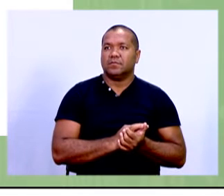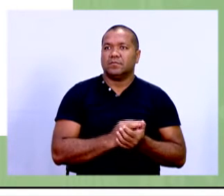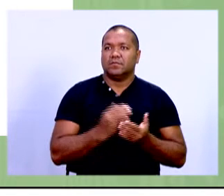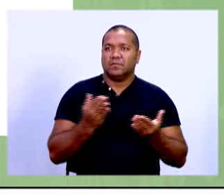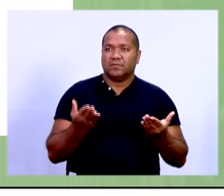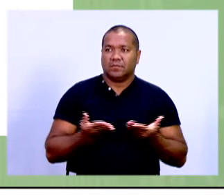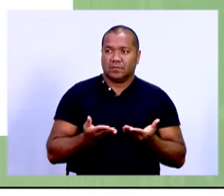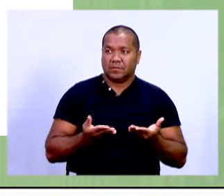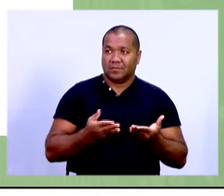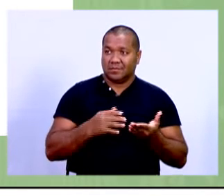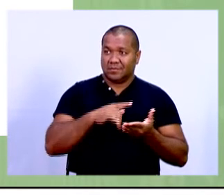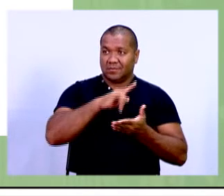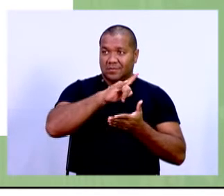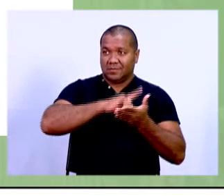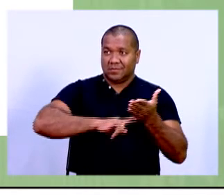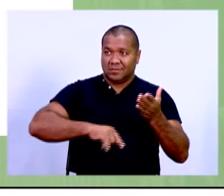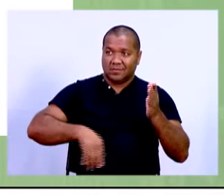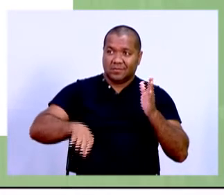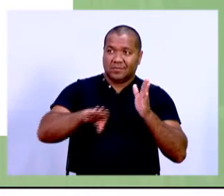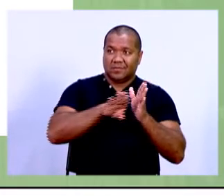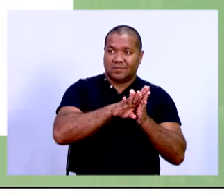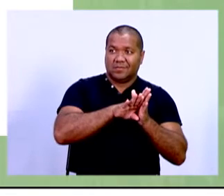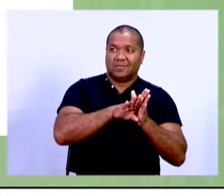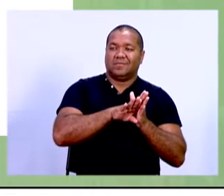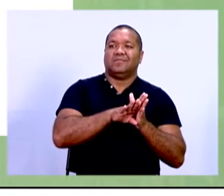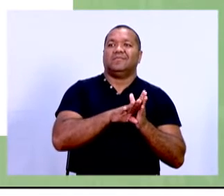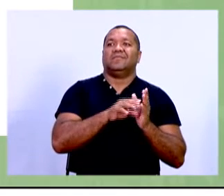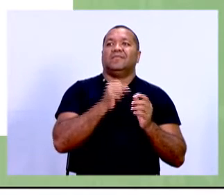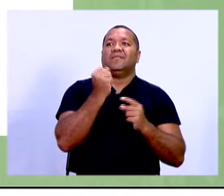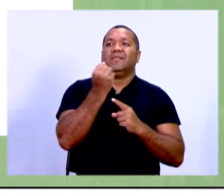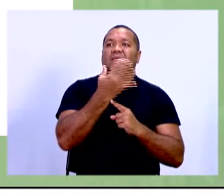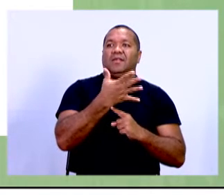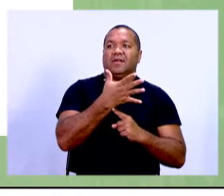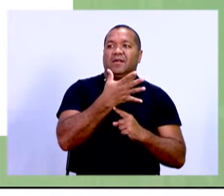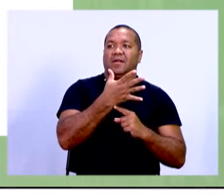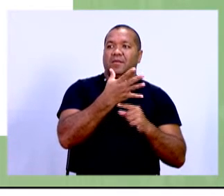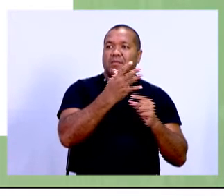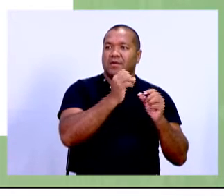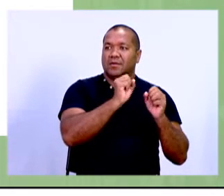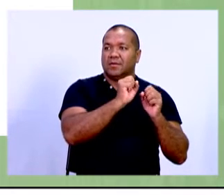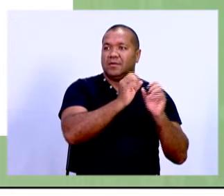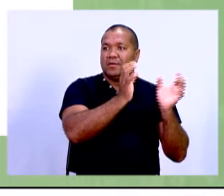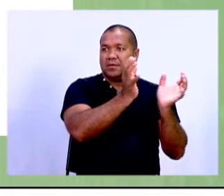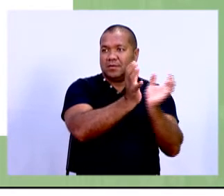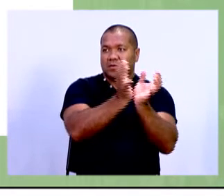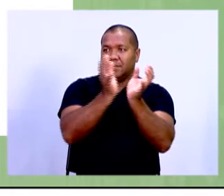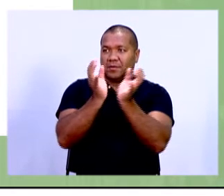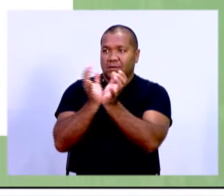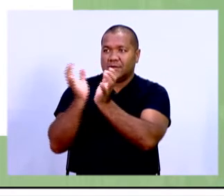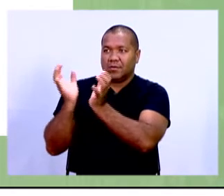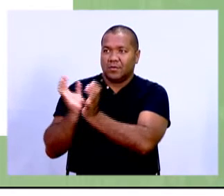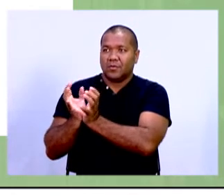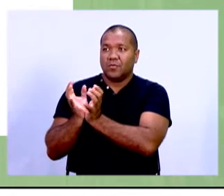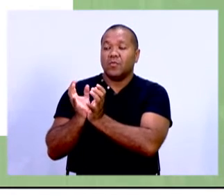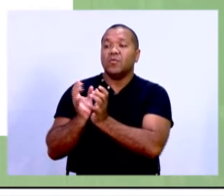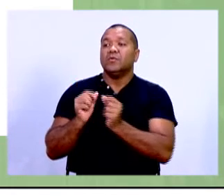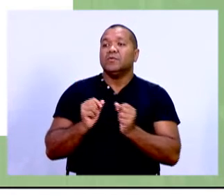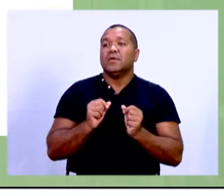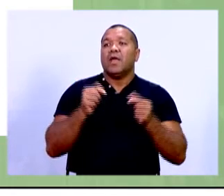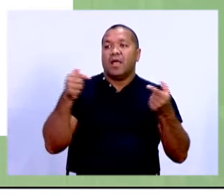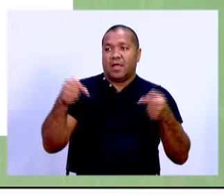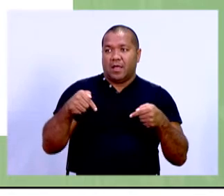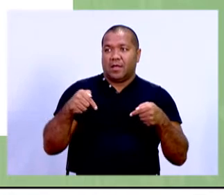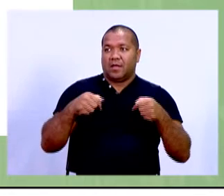Agora sim nós chegamos ao ponto do nosso diagrama de classes. É aqui que eu vou